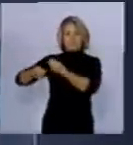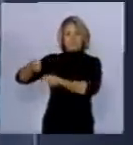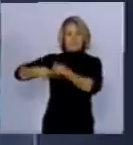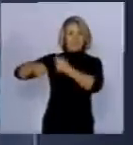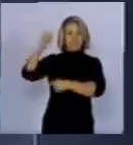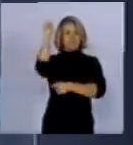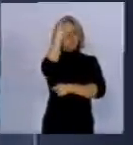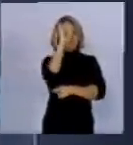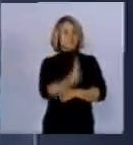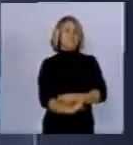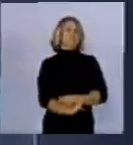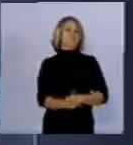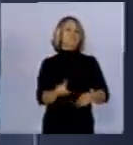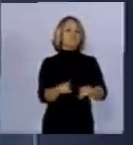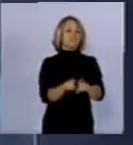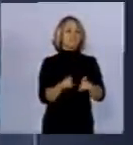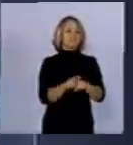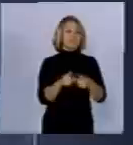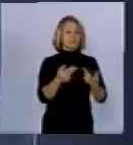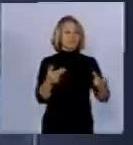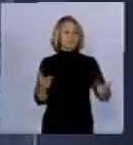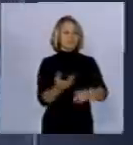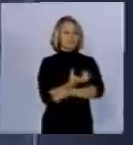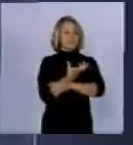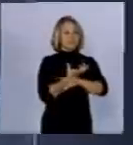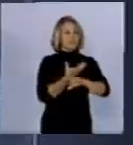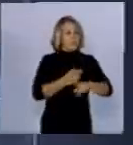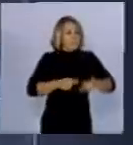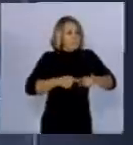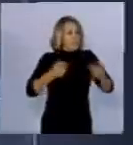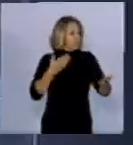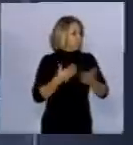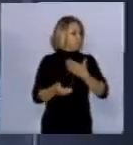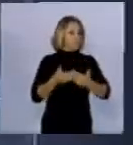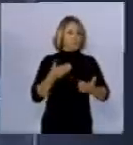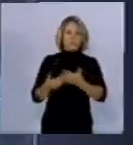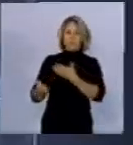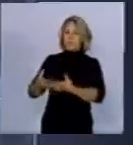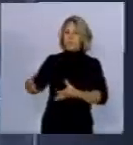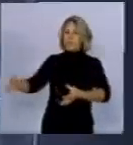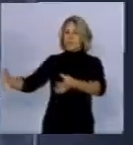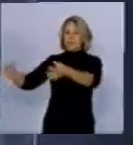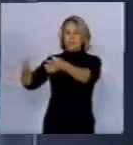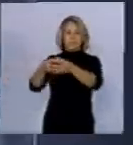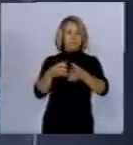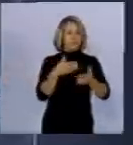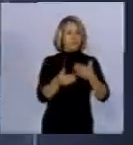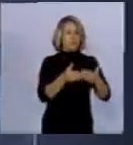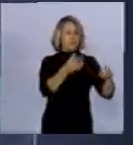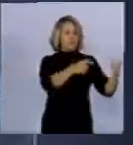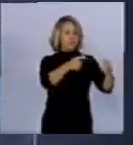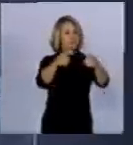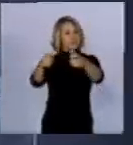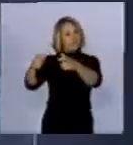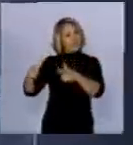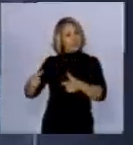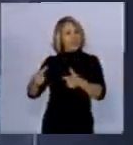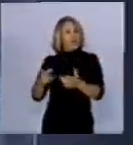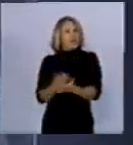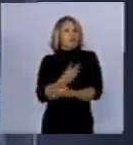mas e não apenas no mercado de conteúdo mas todo e qualquer mercado seja ele em que território for ele